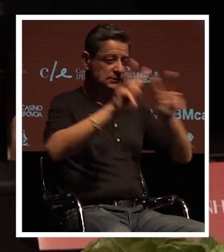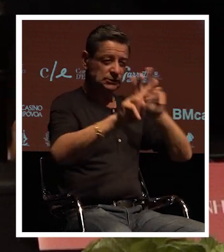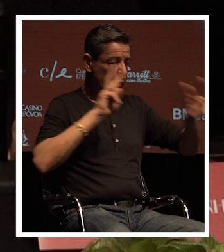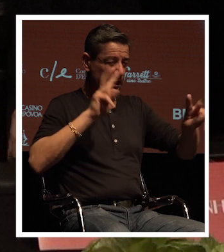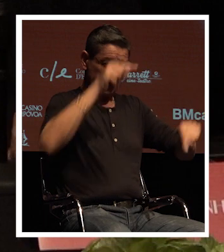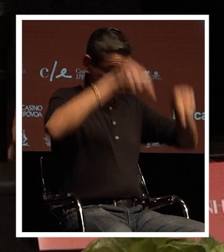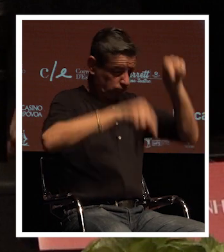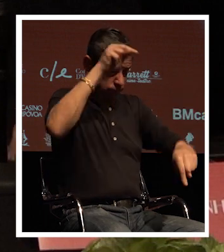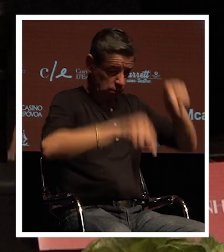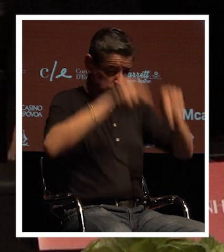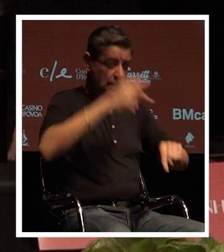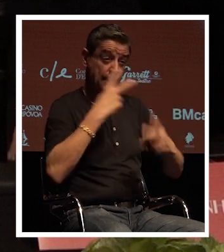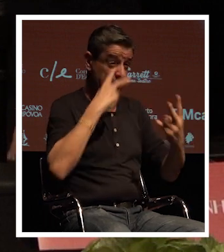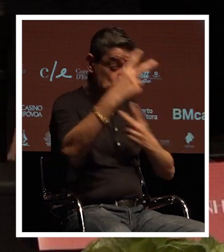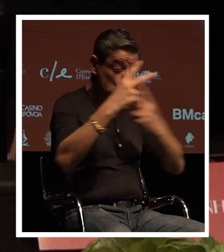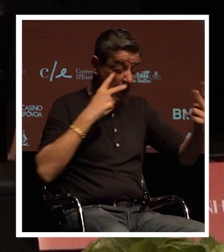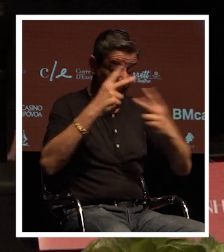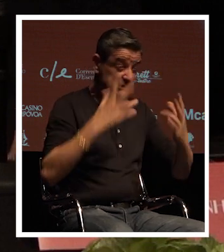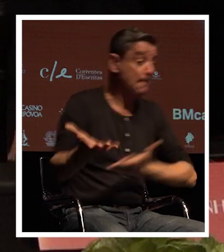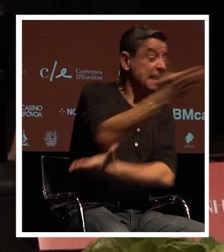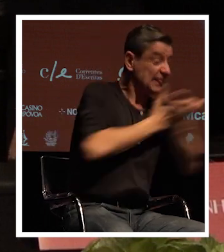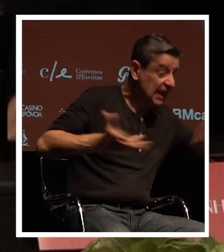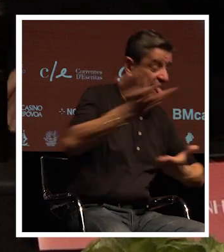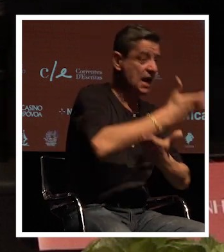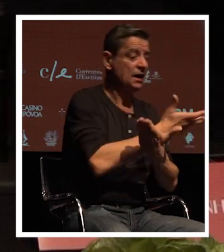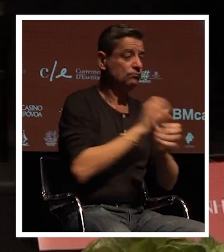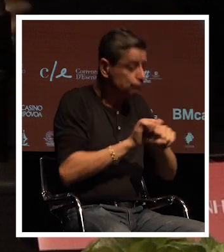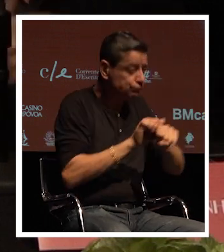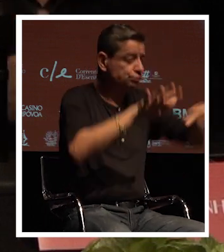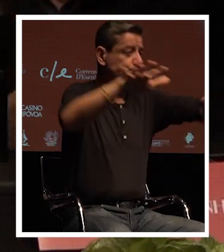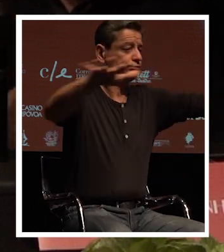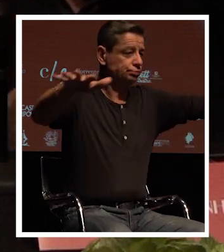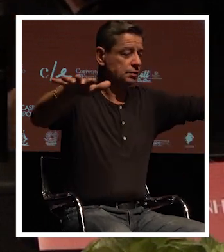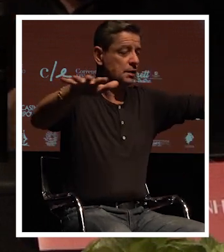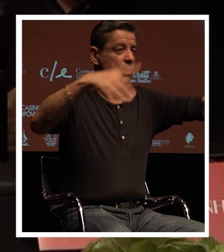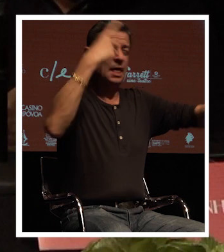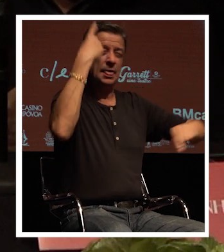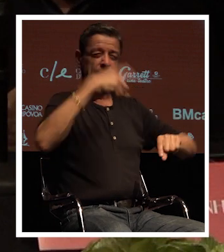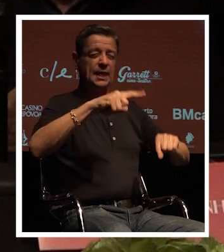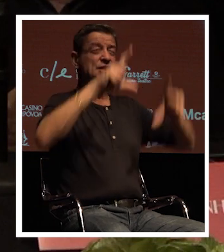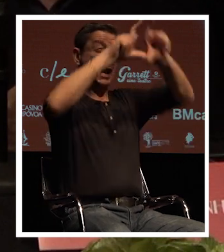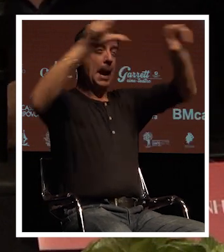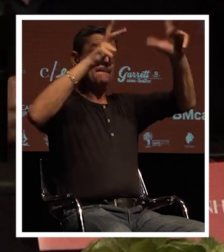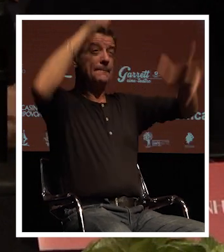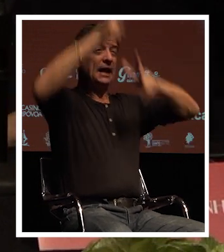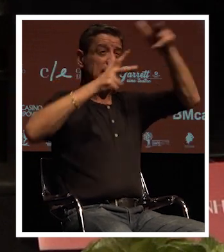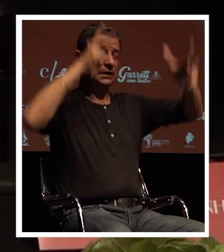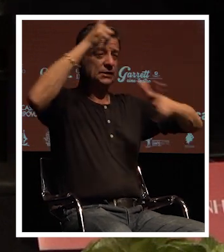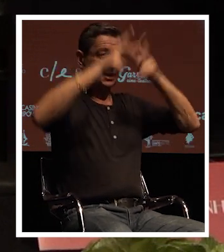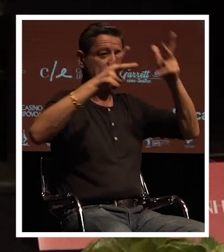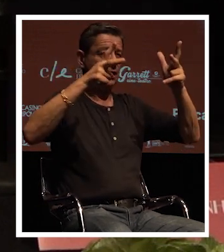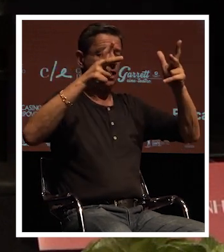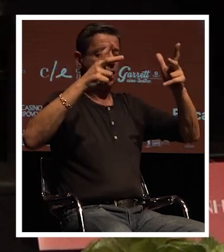clica clica visualiza partilha temos que ser todos ceos das empresas que somos os